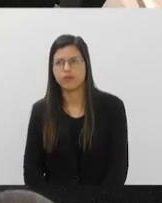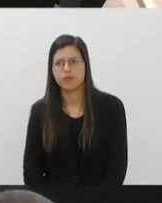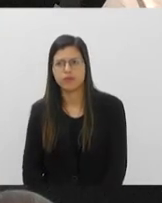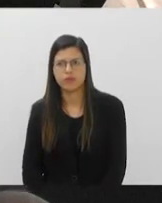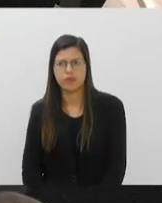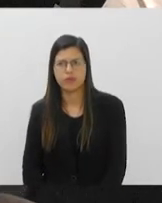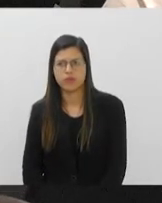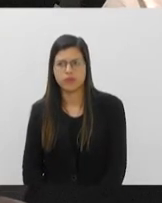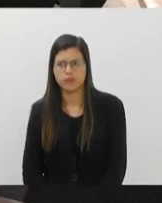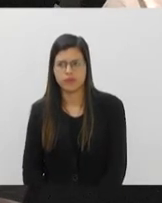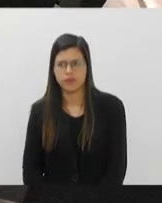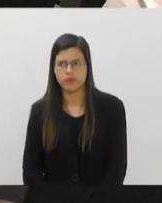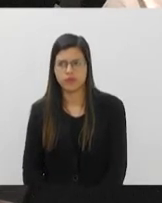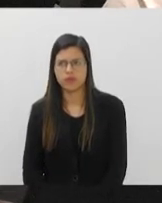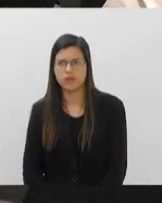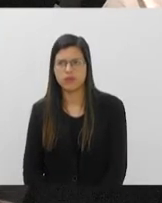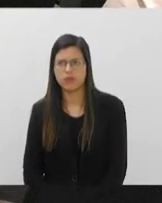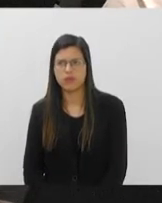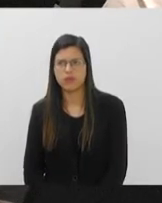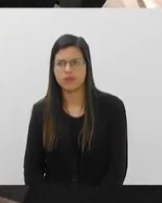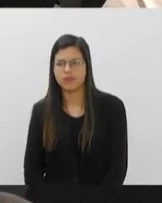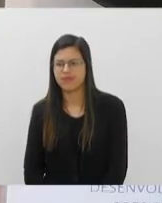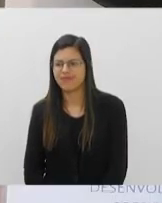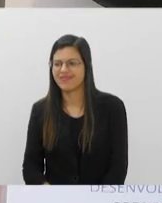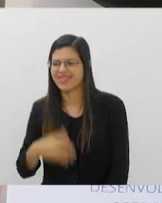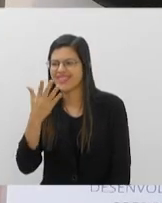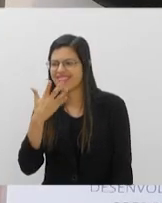total e as crianças comem